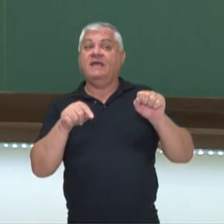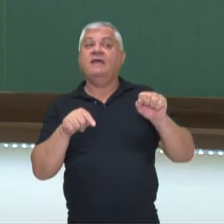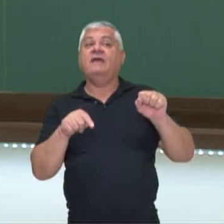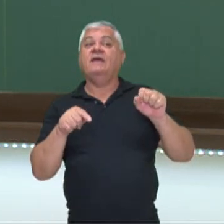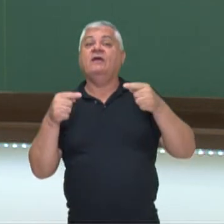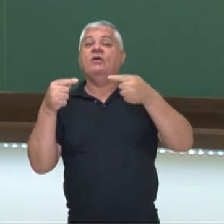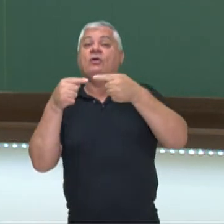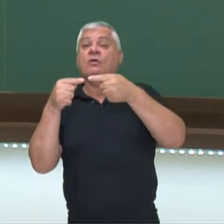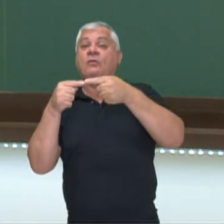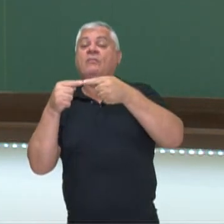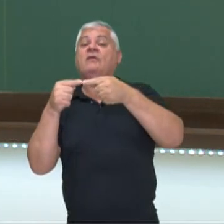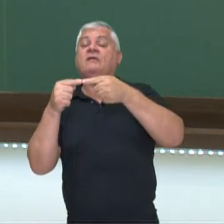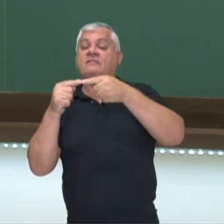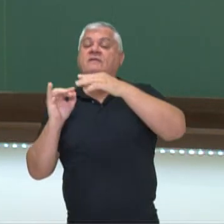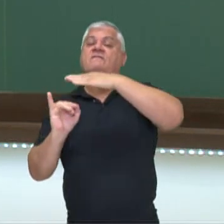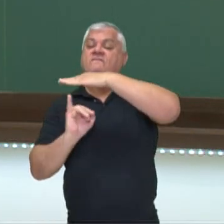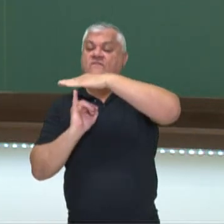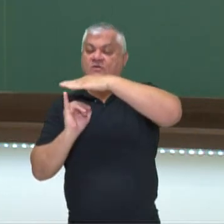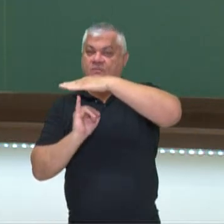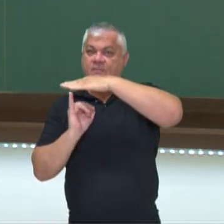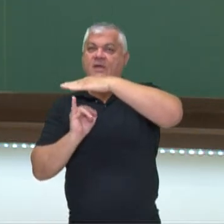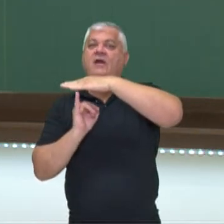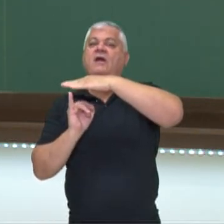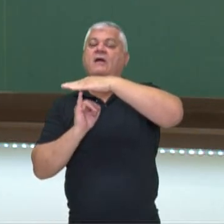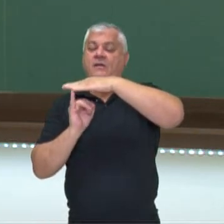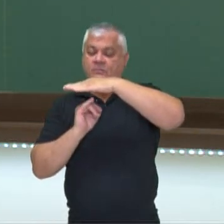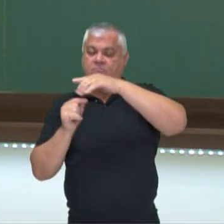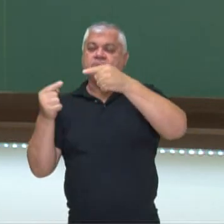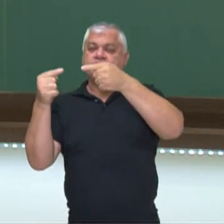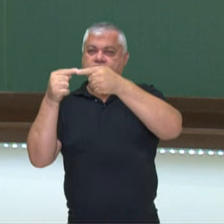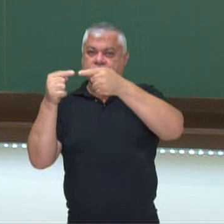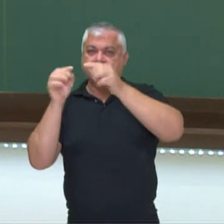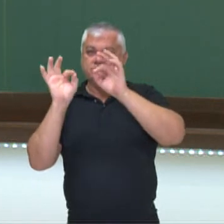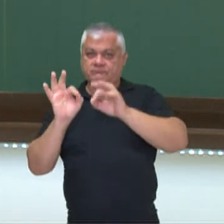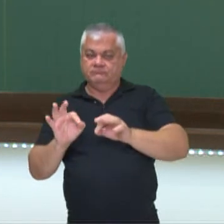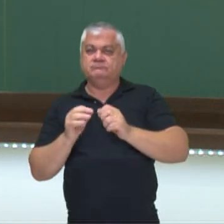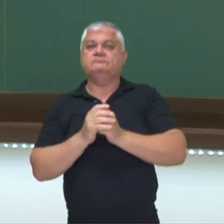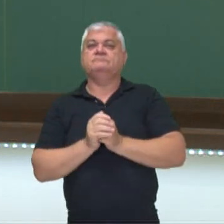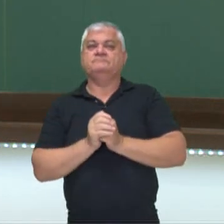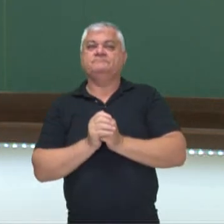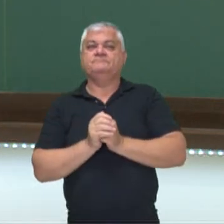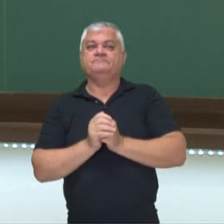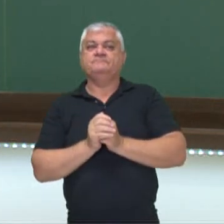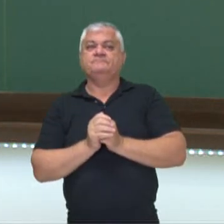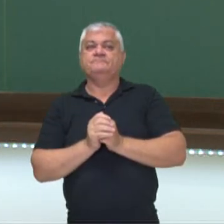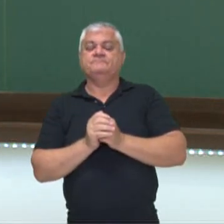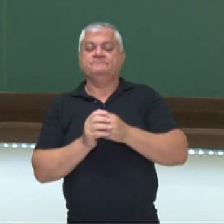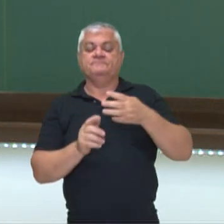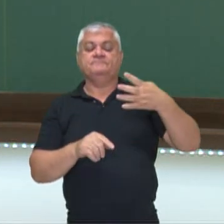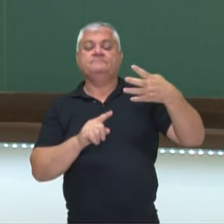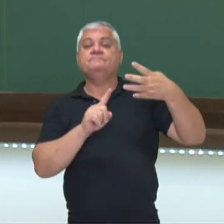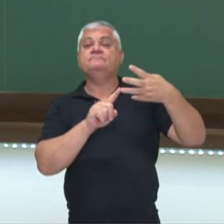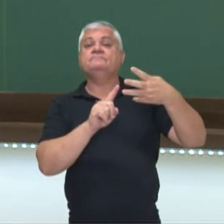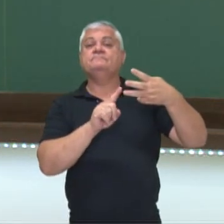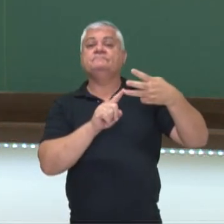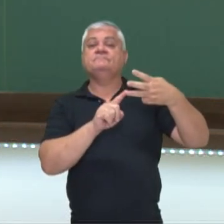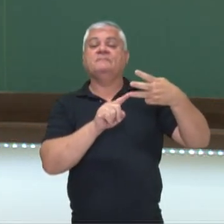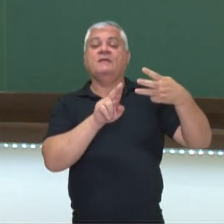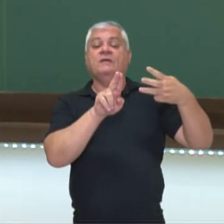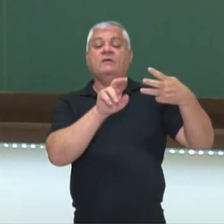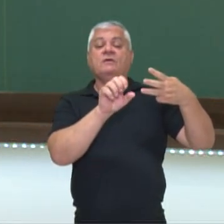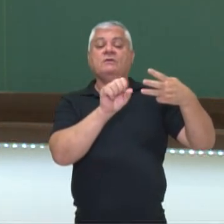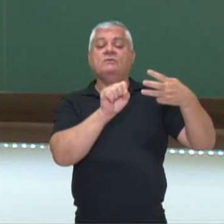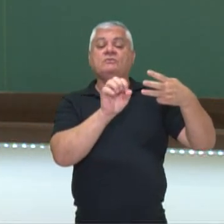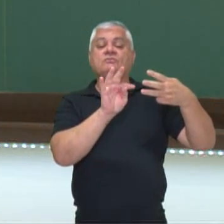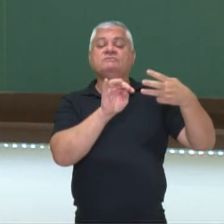mas informalidade, ou seja, um tratamento informal, lembrando, na Espanha. Muito bem, usted aqui